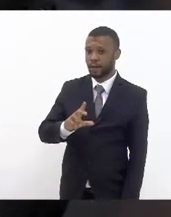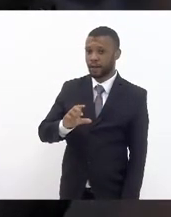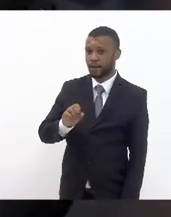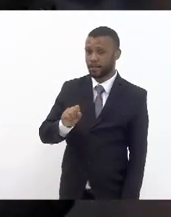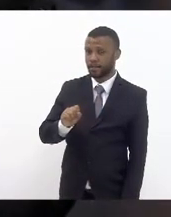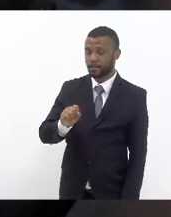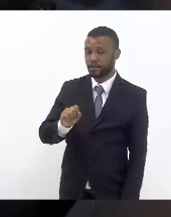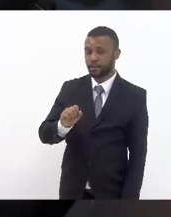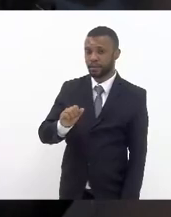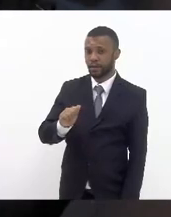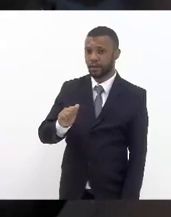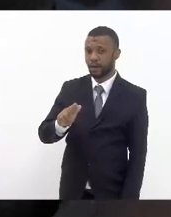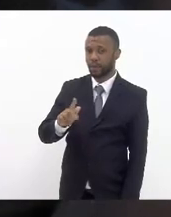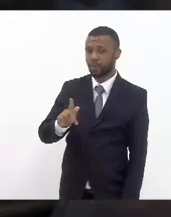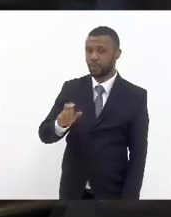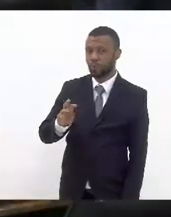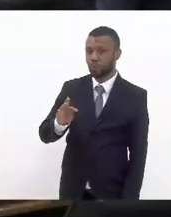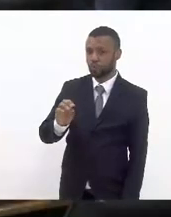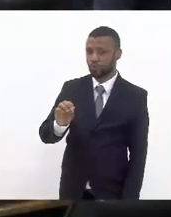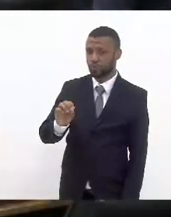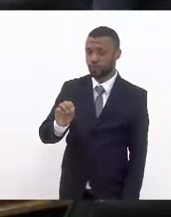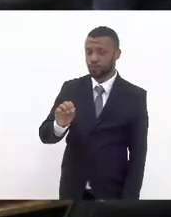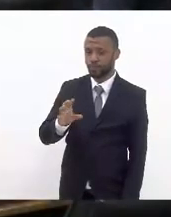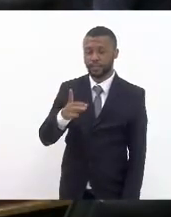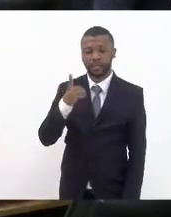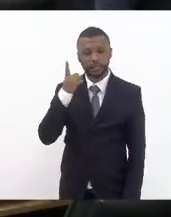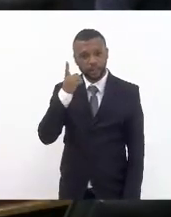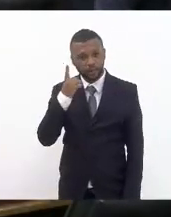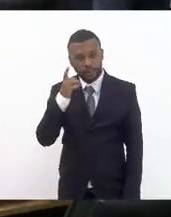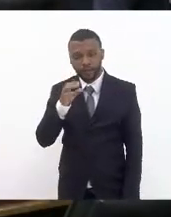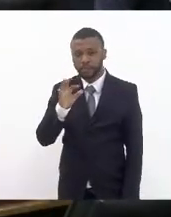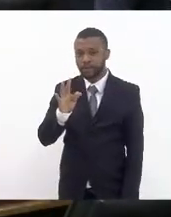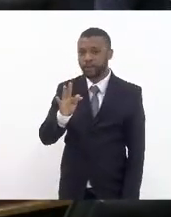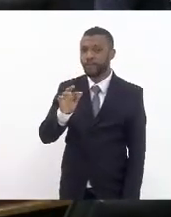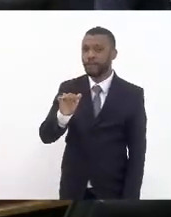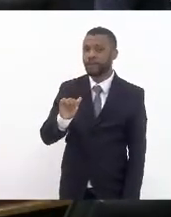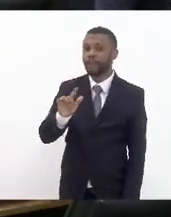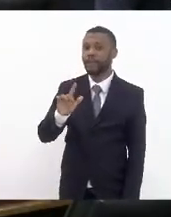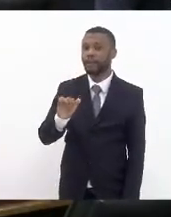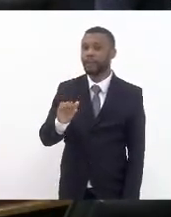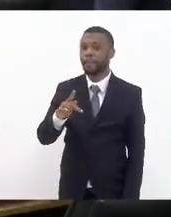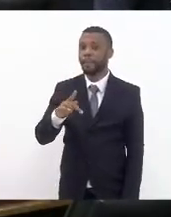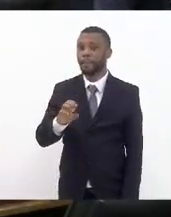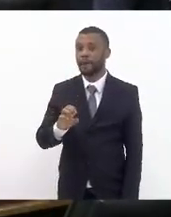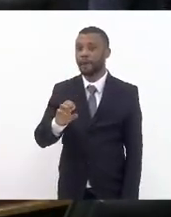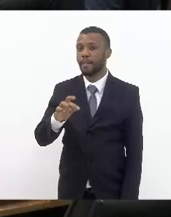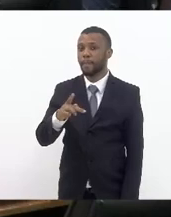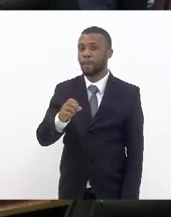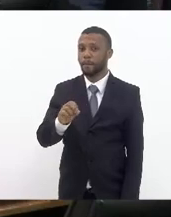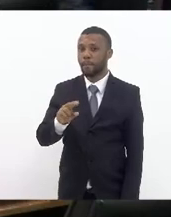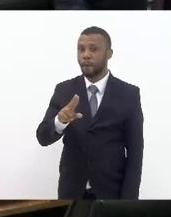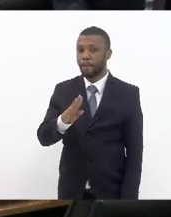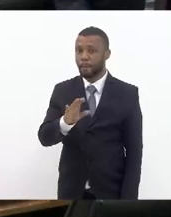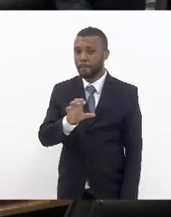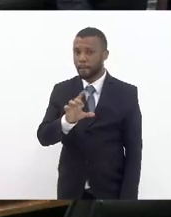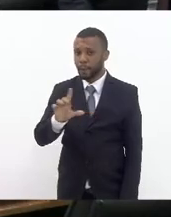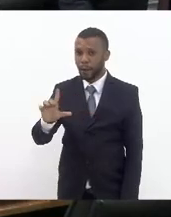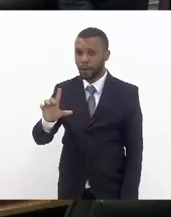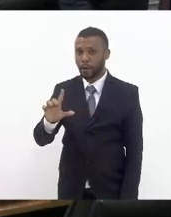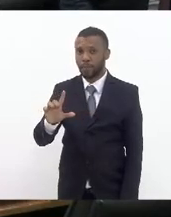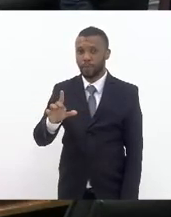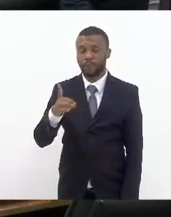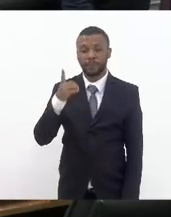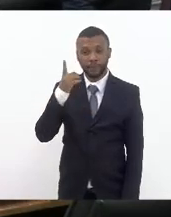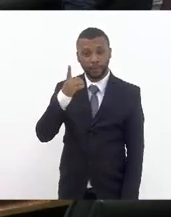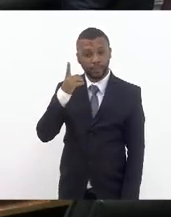Deputado Felipe Poubel. Deputado Felipe Poubel. Deputado Gustavo Schmidt, presente, vai votar.